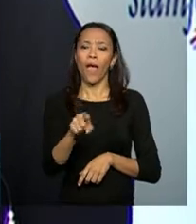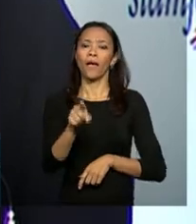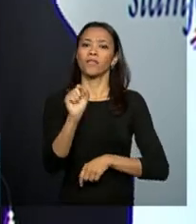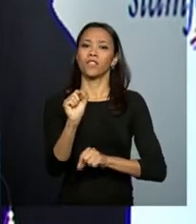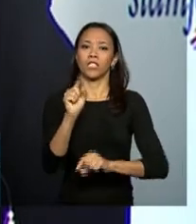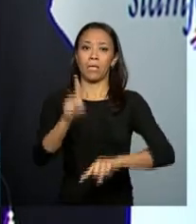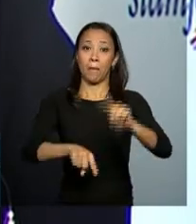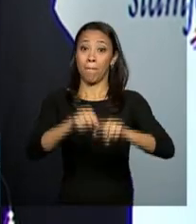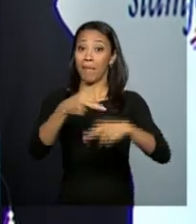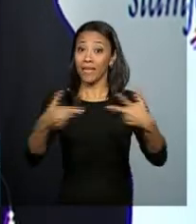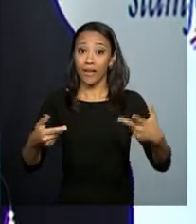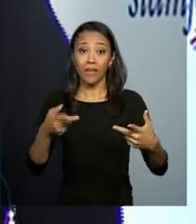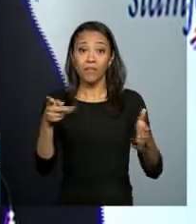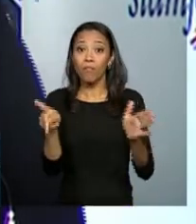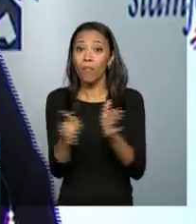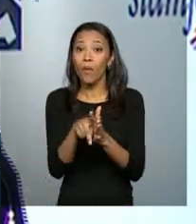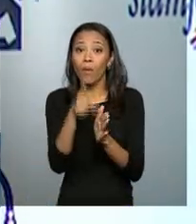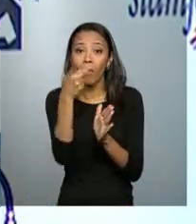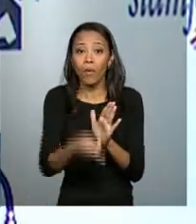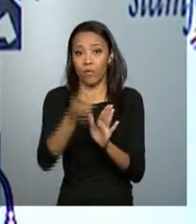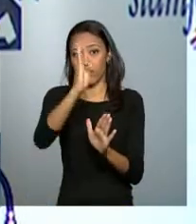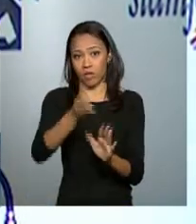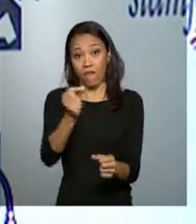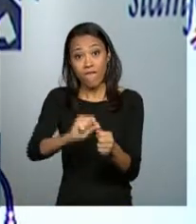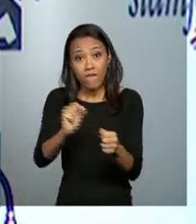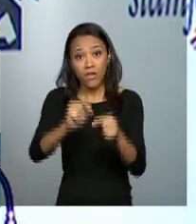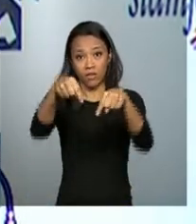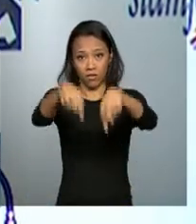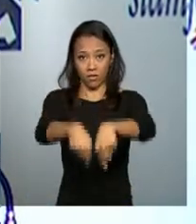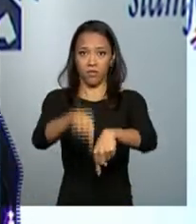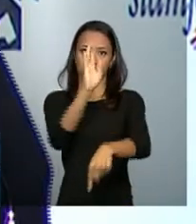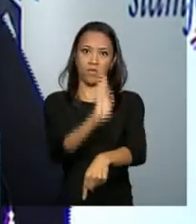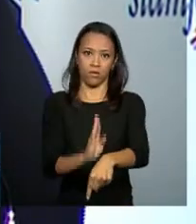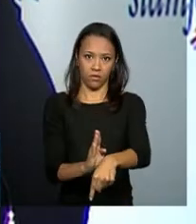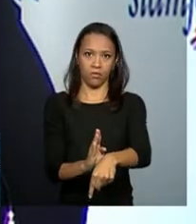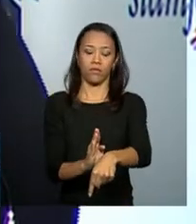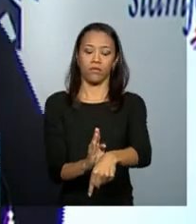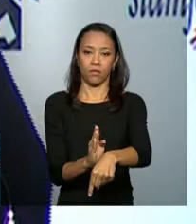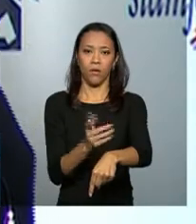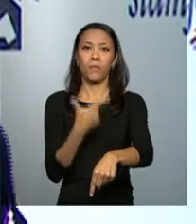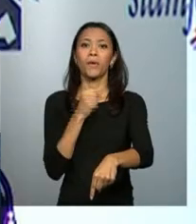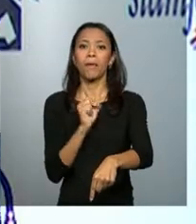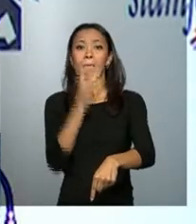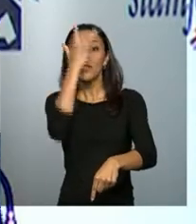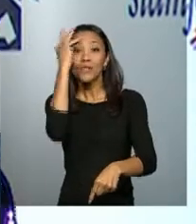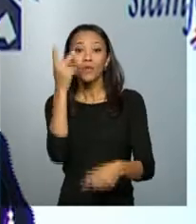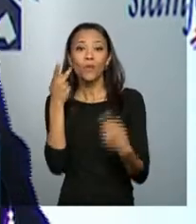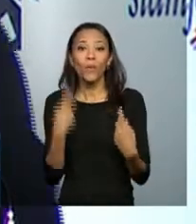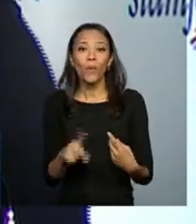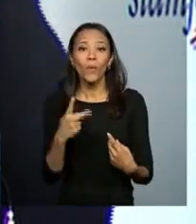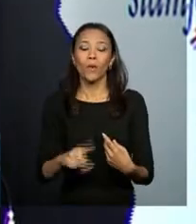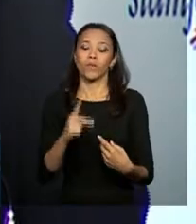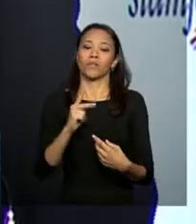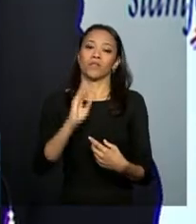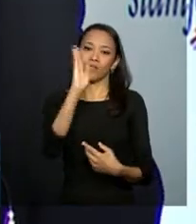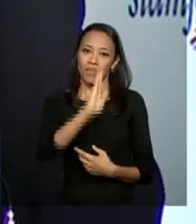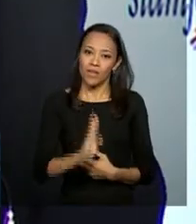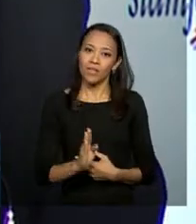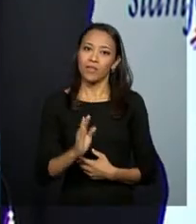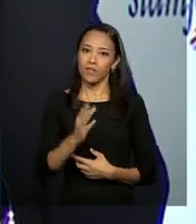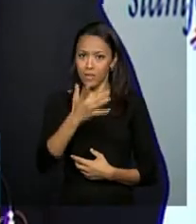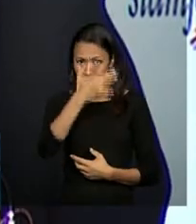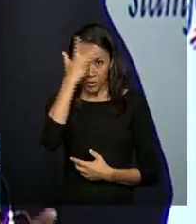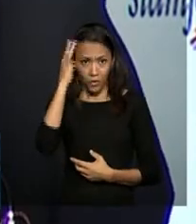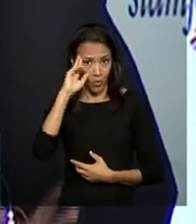produtos nacionais, ou seja, produtos feitos no Brasil por trabalhadores brasileiros e por empresários